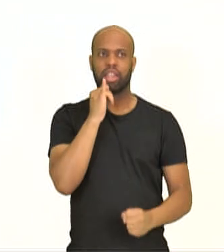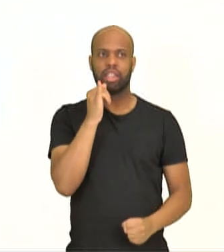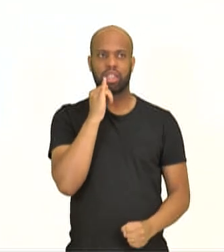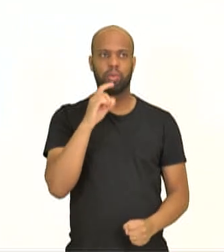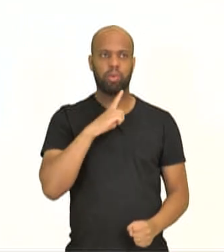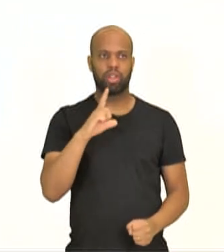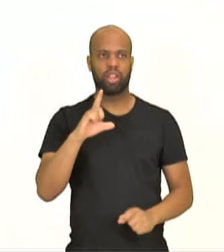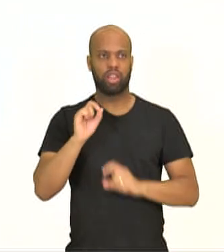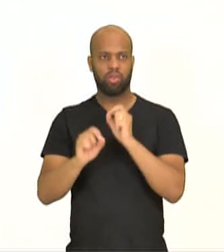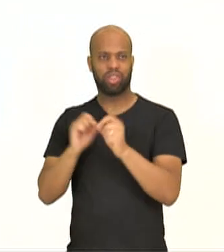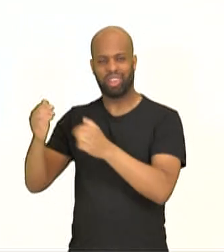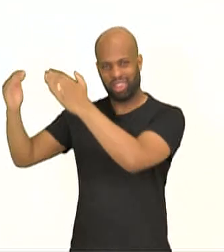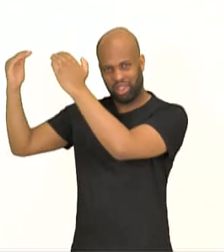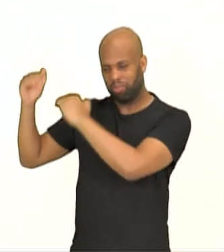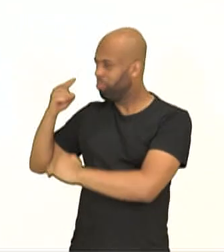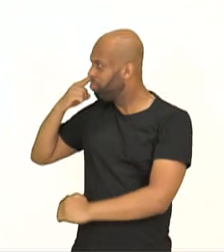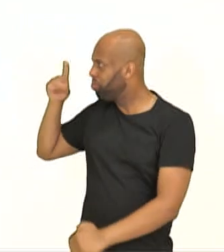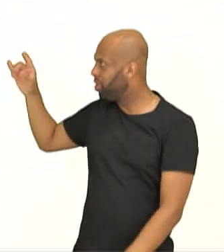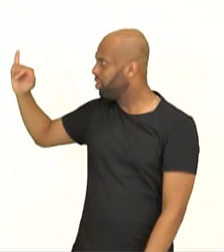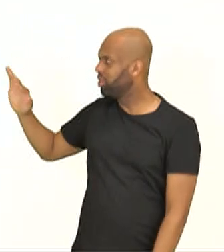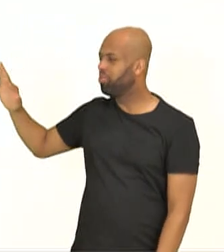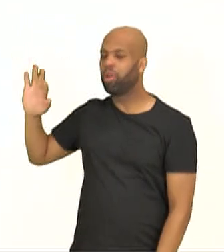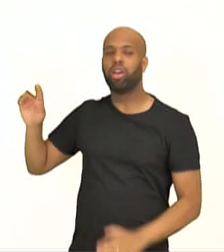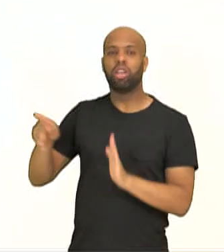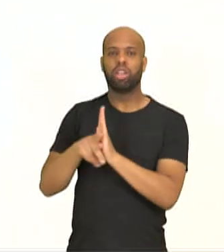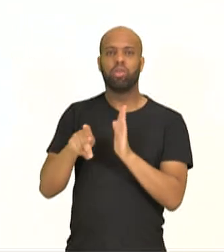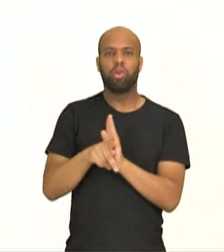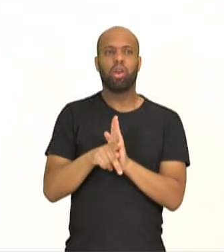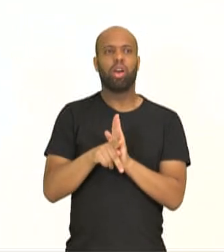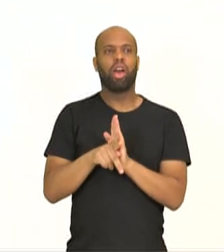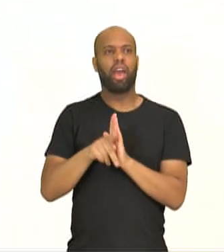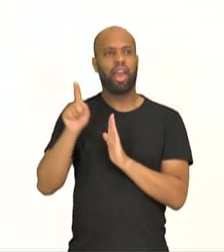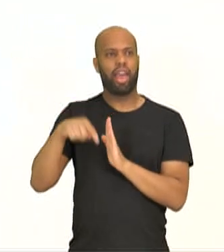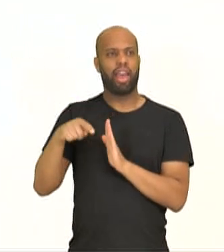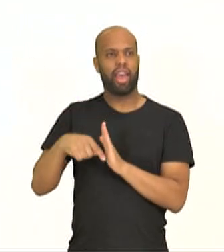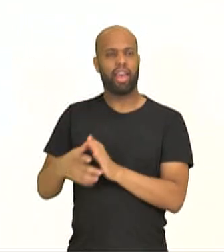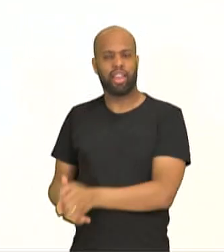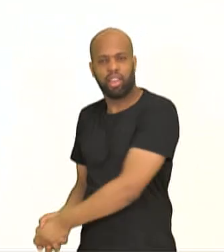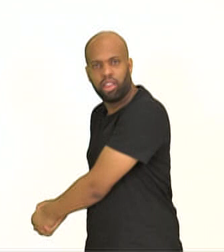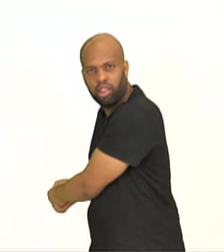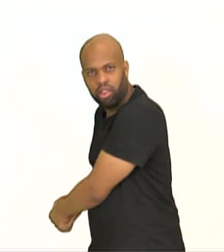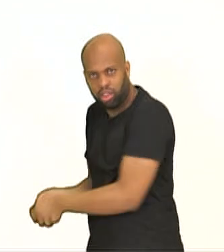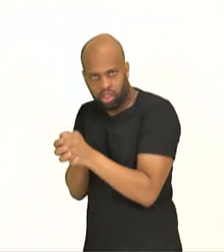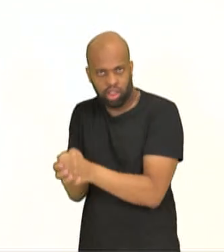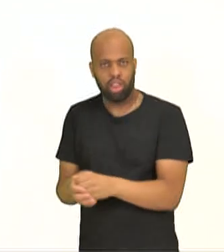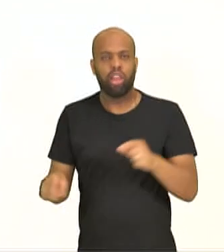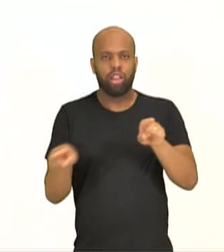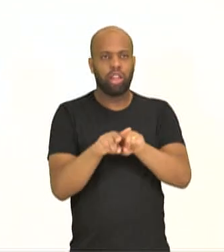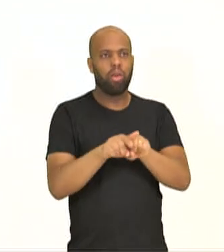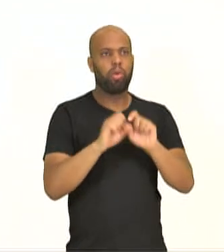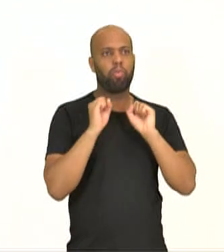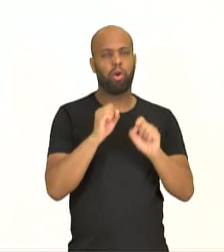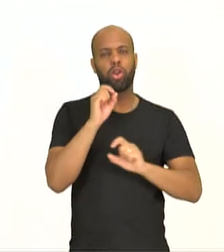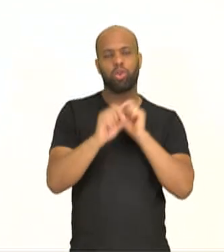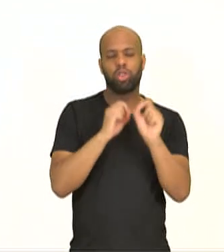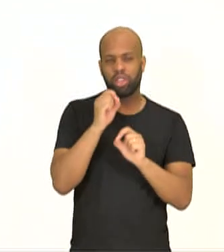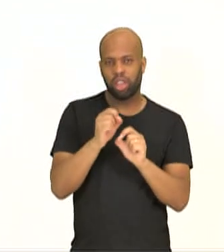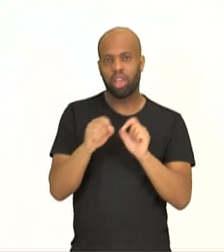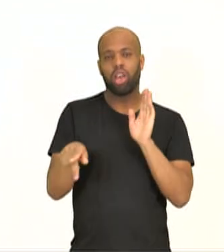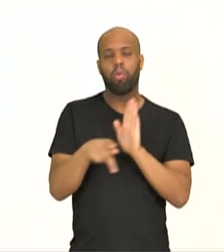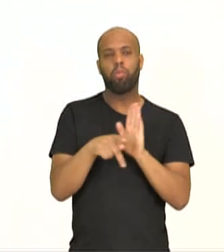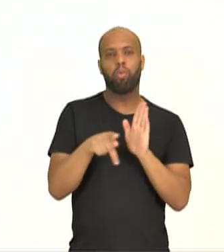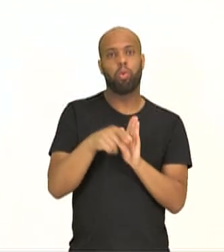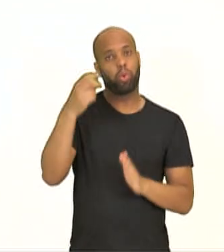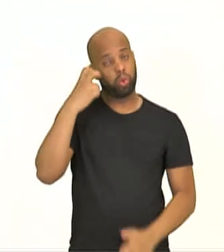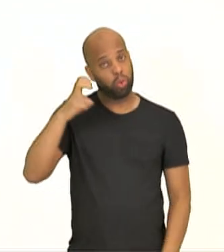aqui embaixo, como uma atividade intelectiva, como no jogo do Uno, e ela pode ser entretenimento, cultura,